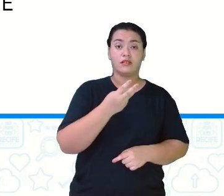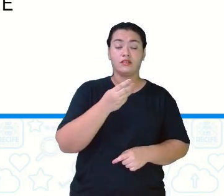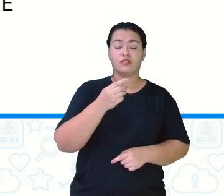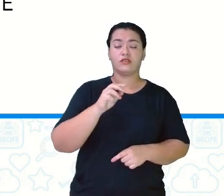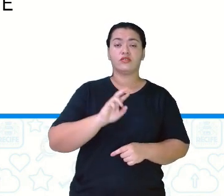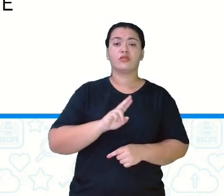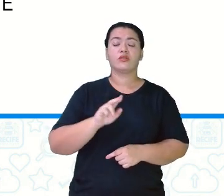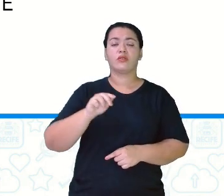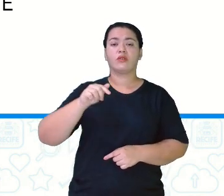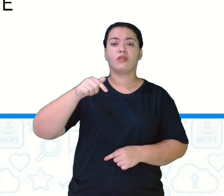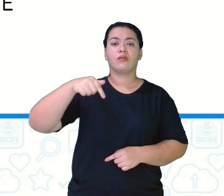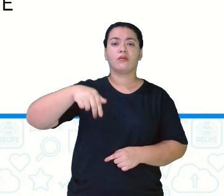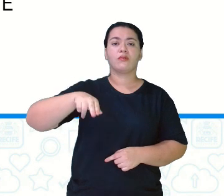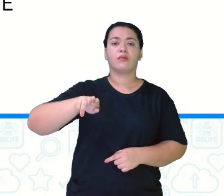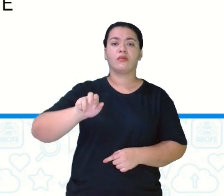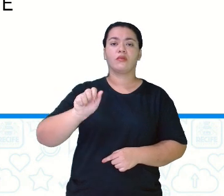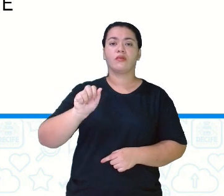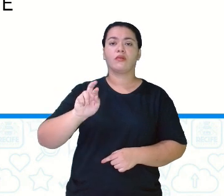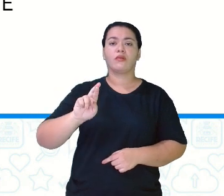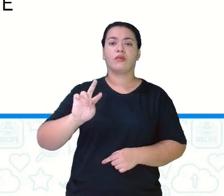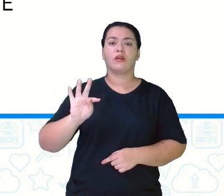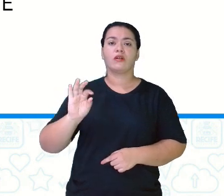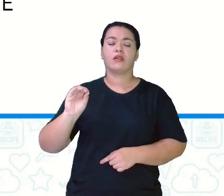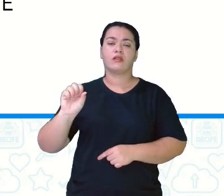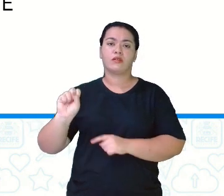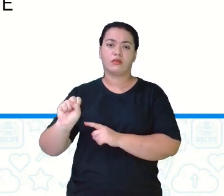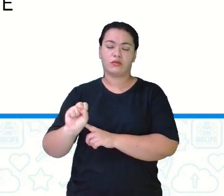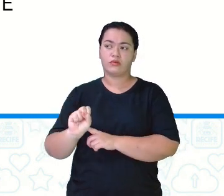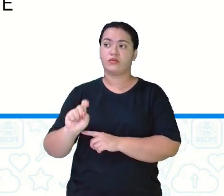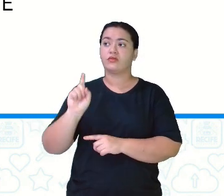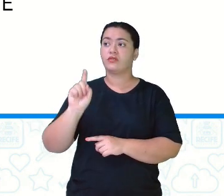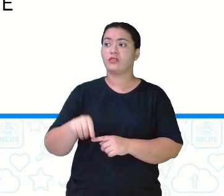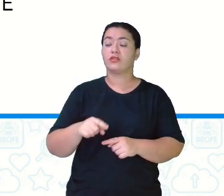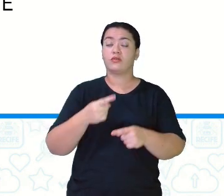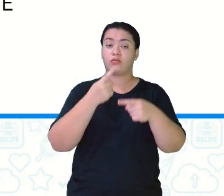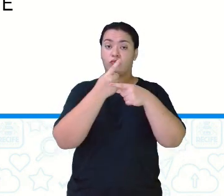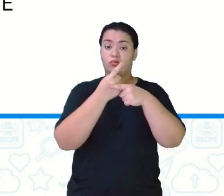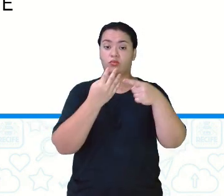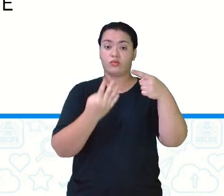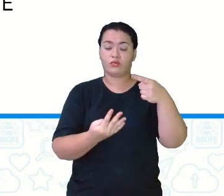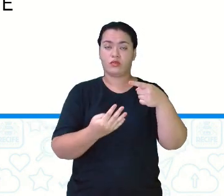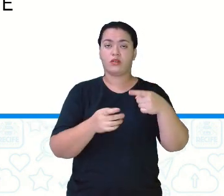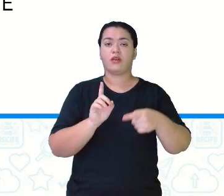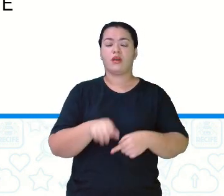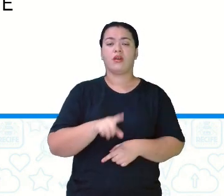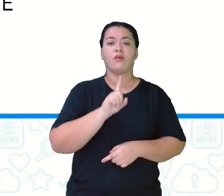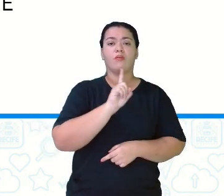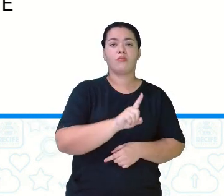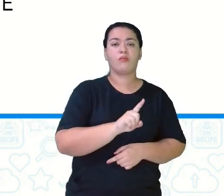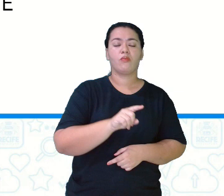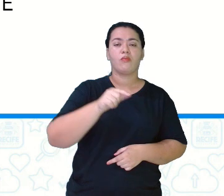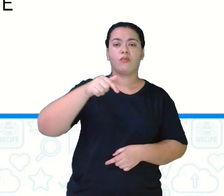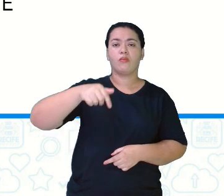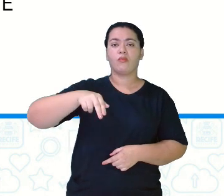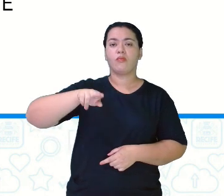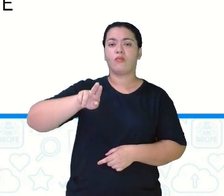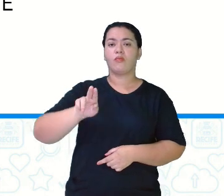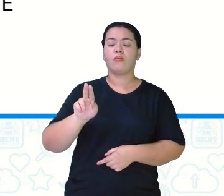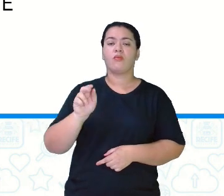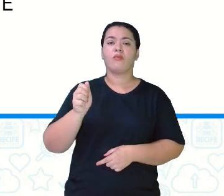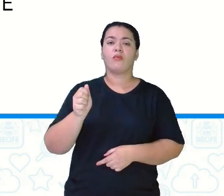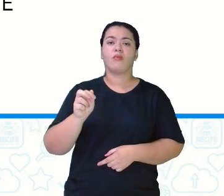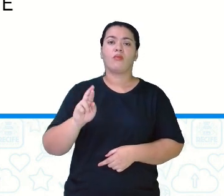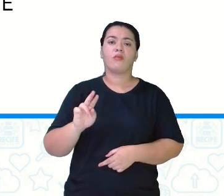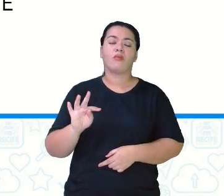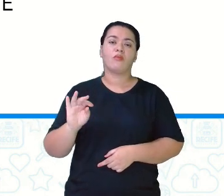3/4. E o 1 com o tracinho e o 4 embaixo, nós lemos 1/4. Todos